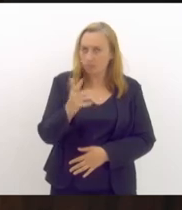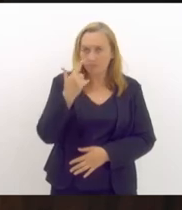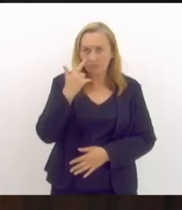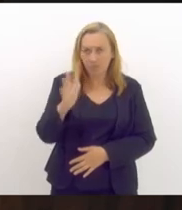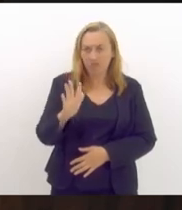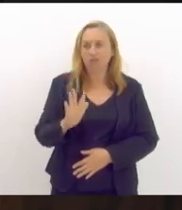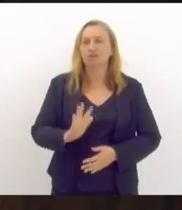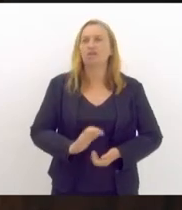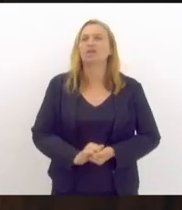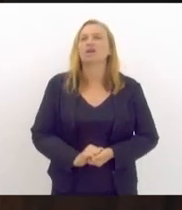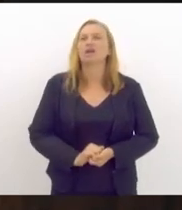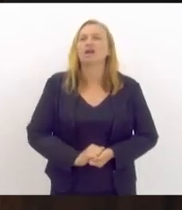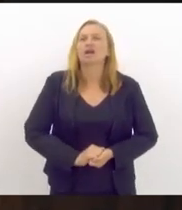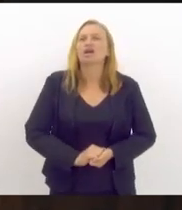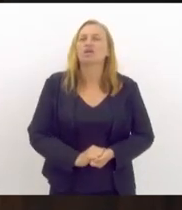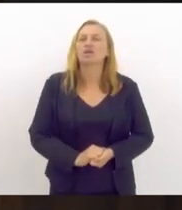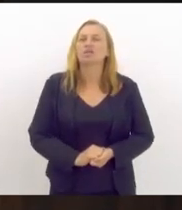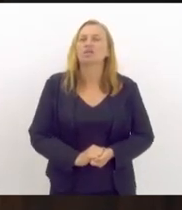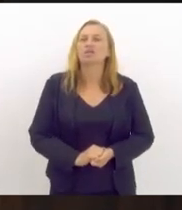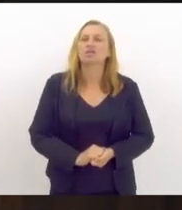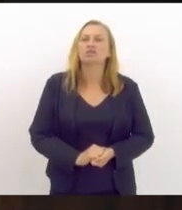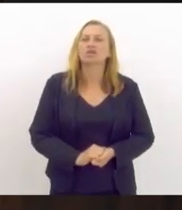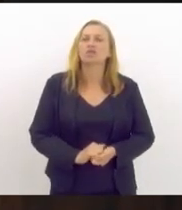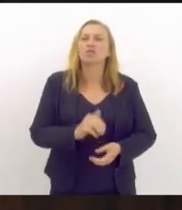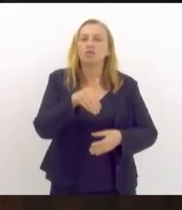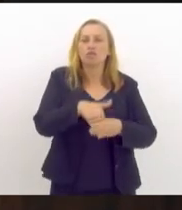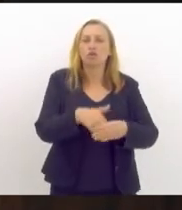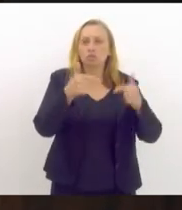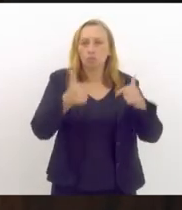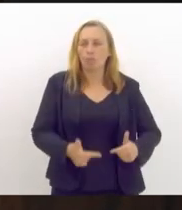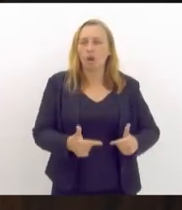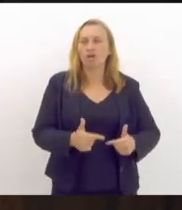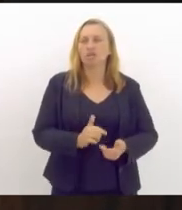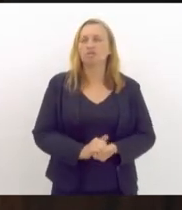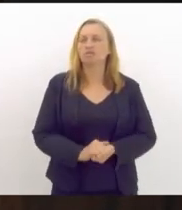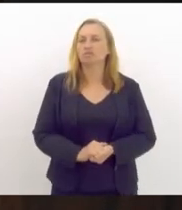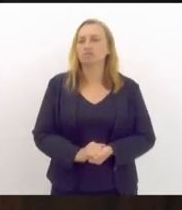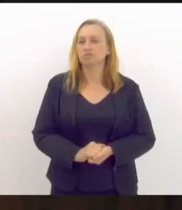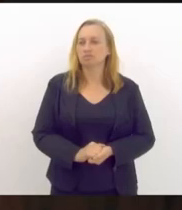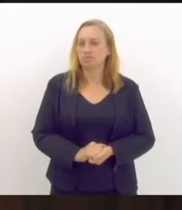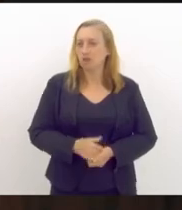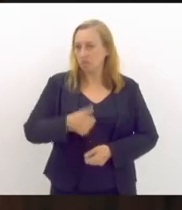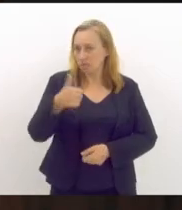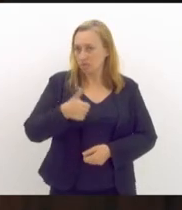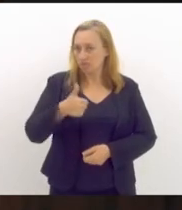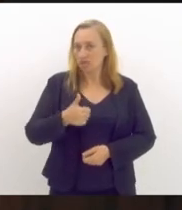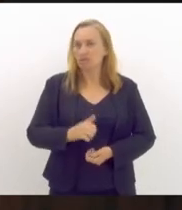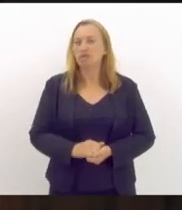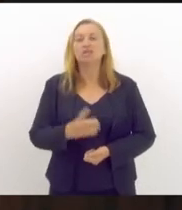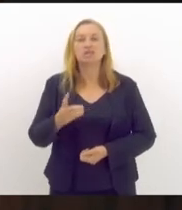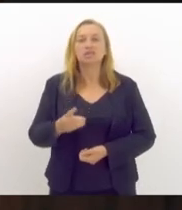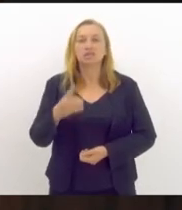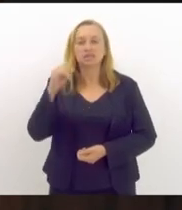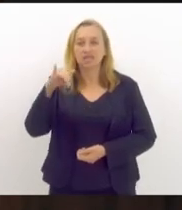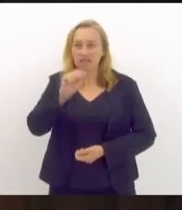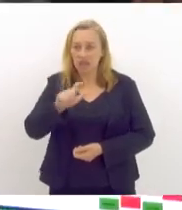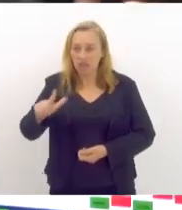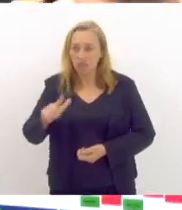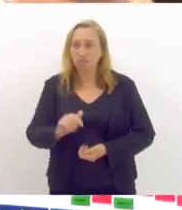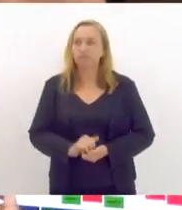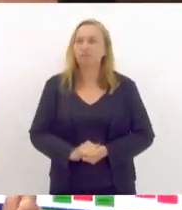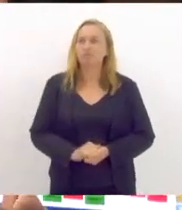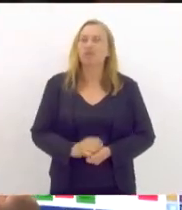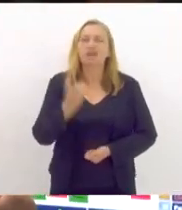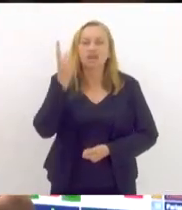procedimento aqui é os votos por abstenção Vou Colher os votos por abstenção fica mais fácil Deputado Daniel liberou